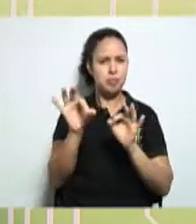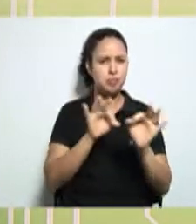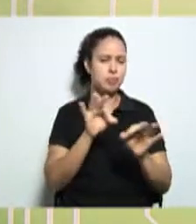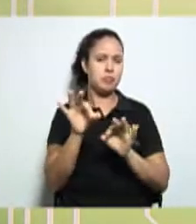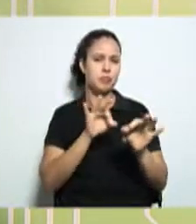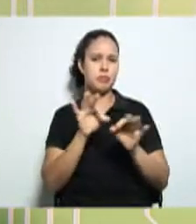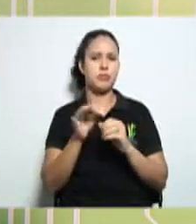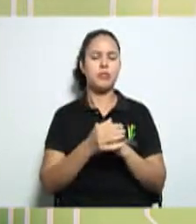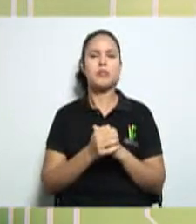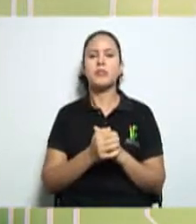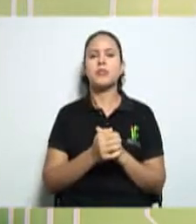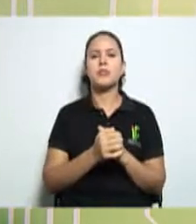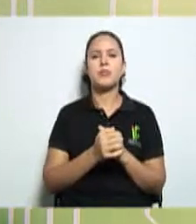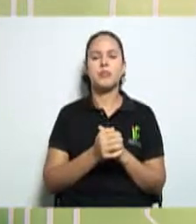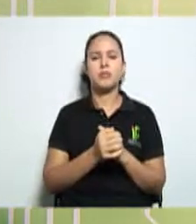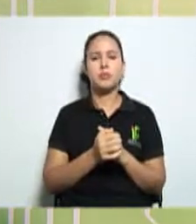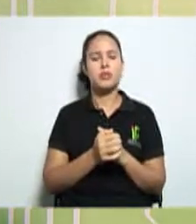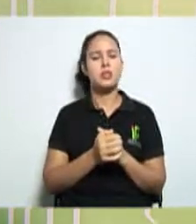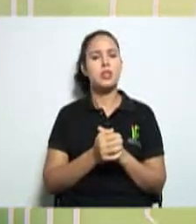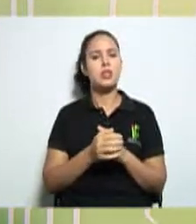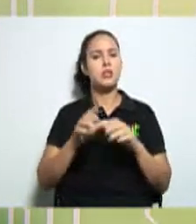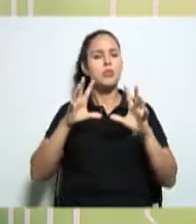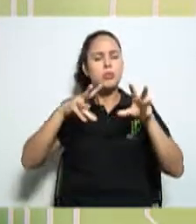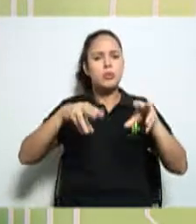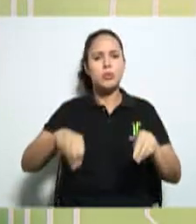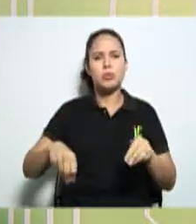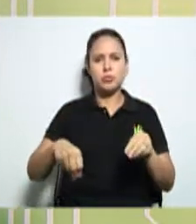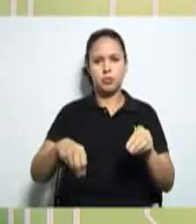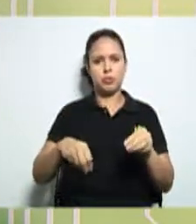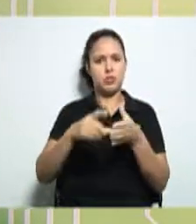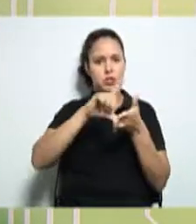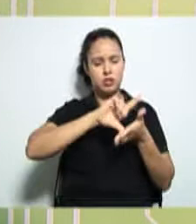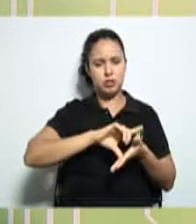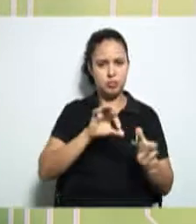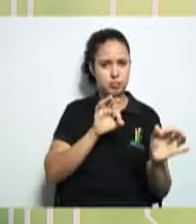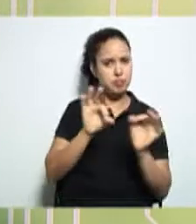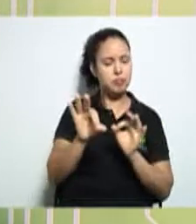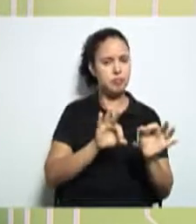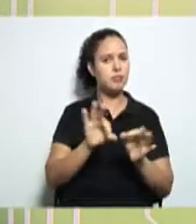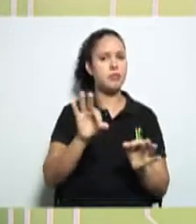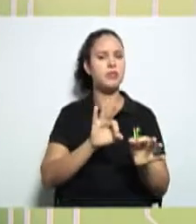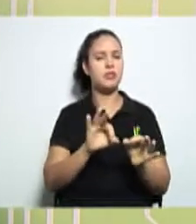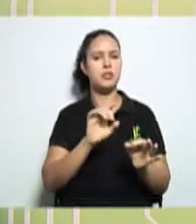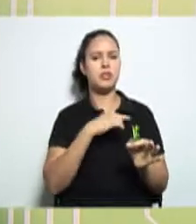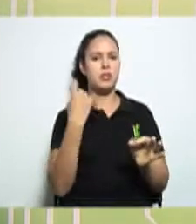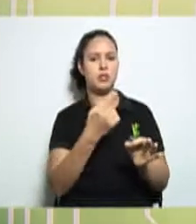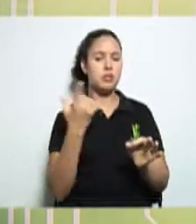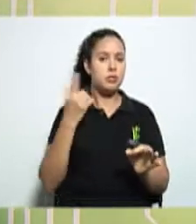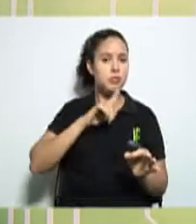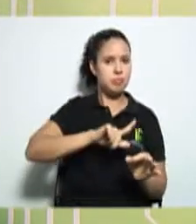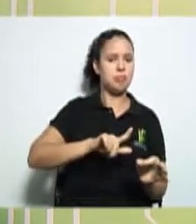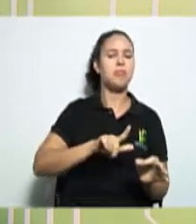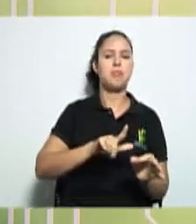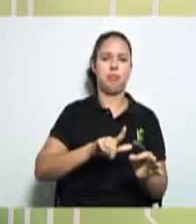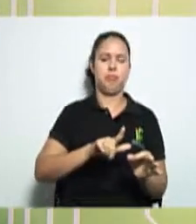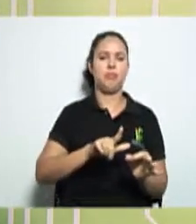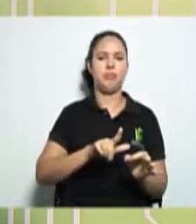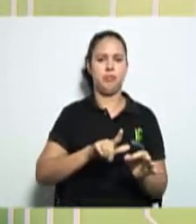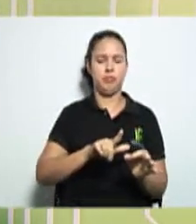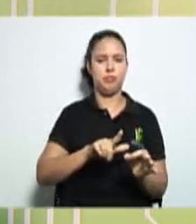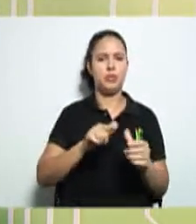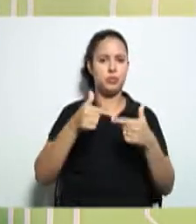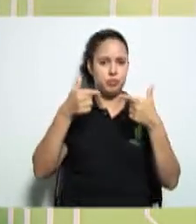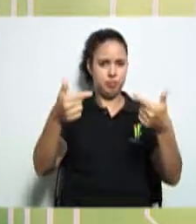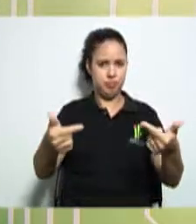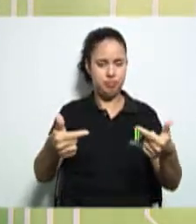for fazer, que for planejado, ele tem mais possibilidades de ter sucesso, de dar certo.